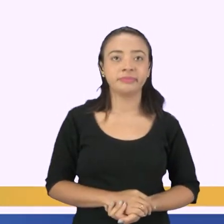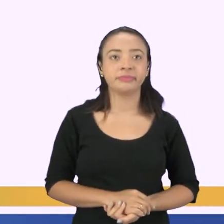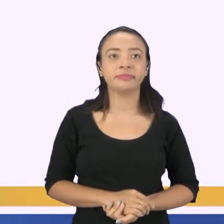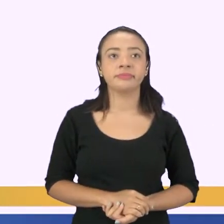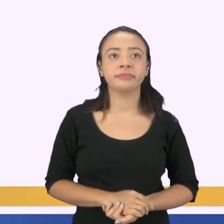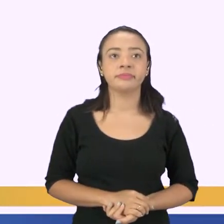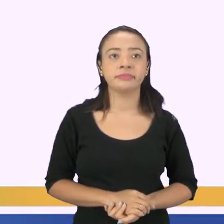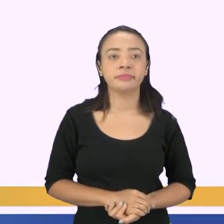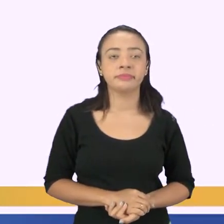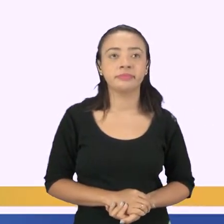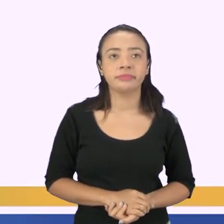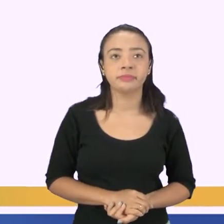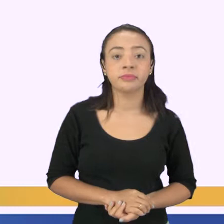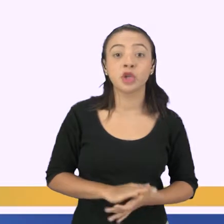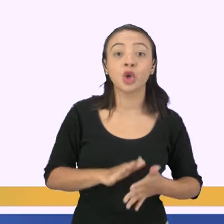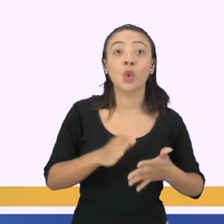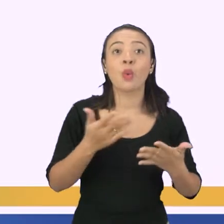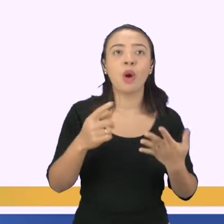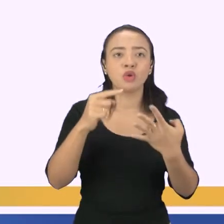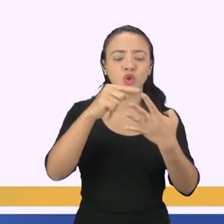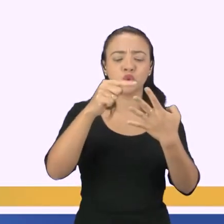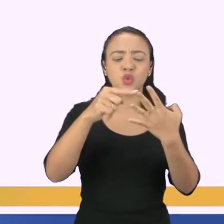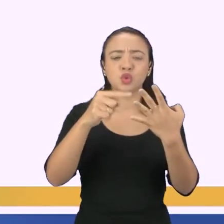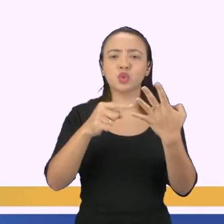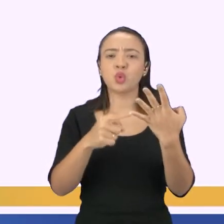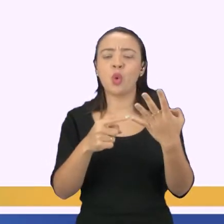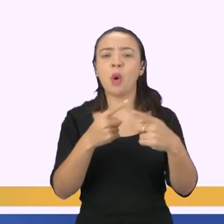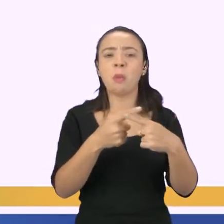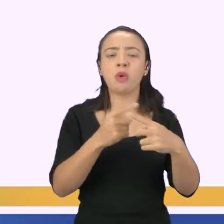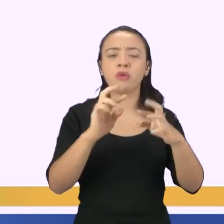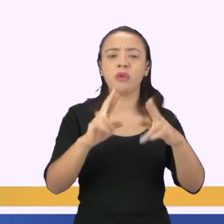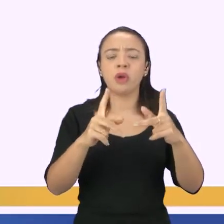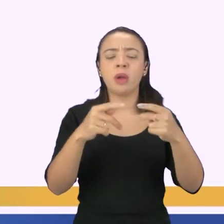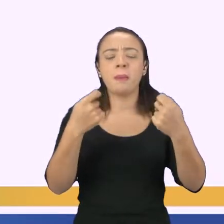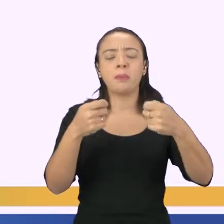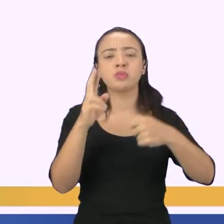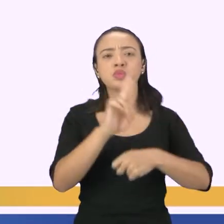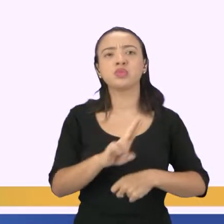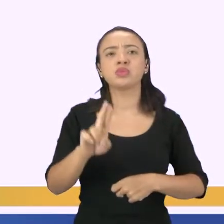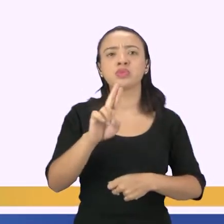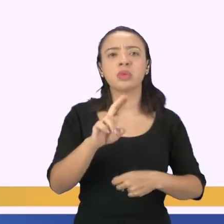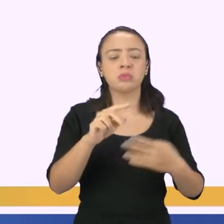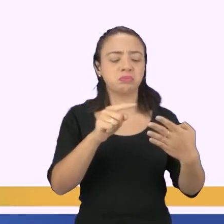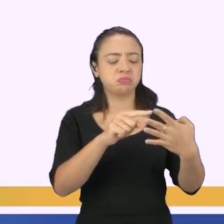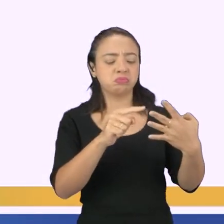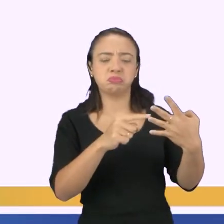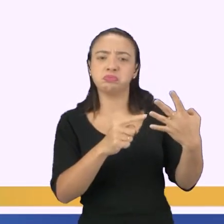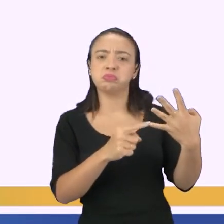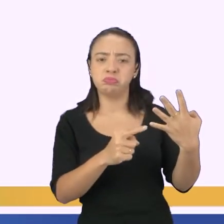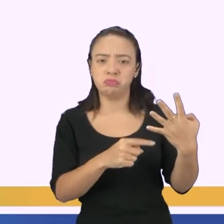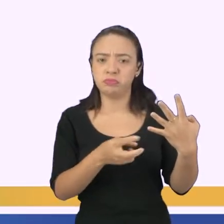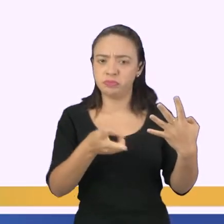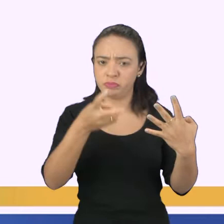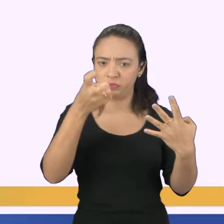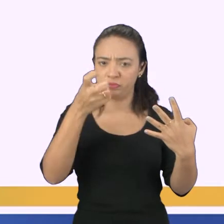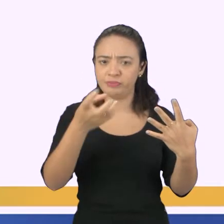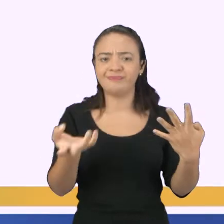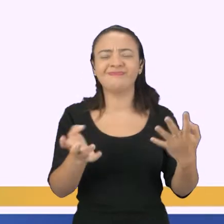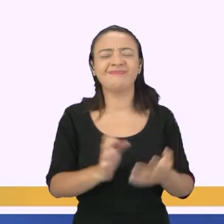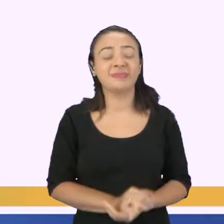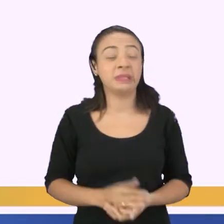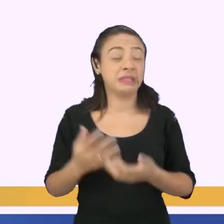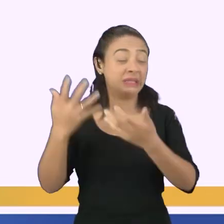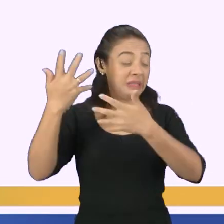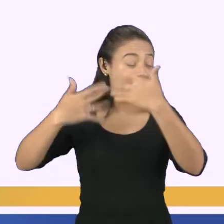acento. Qual desses porquês eu devo usar? Olha só a confusão que ele está tendo aí. Você vê a dor de